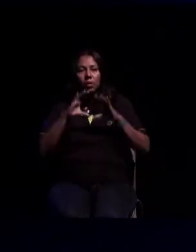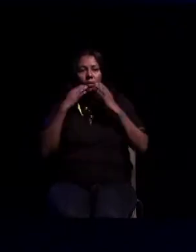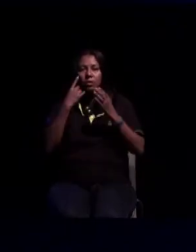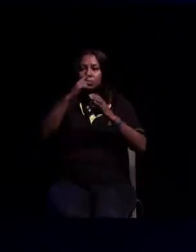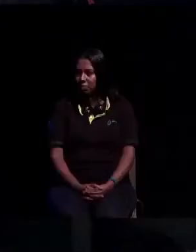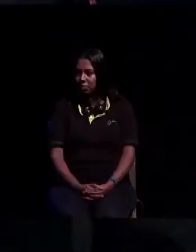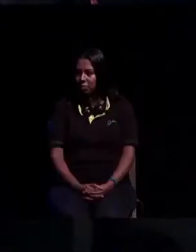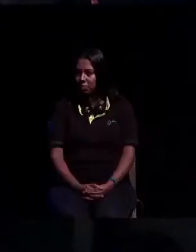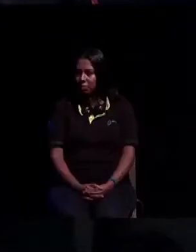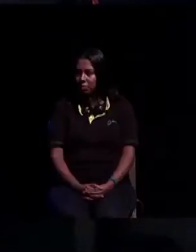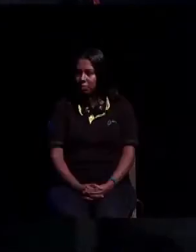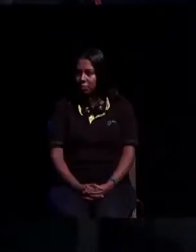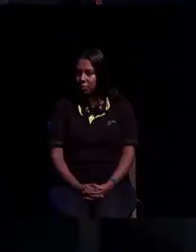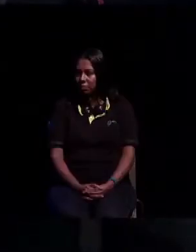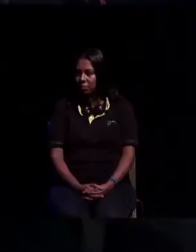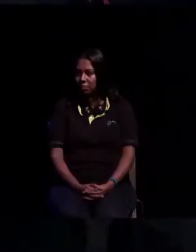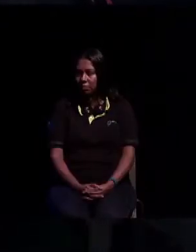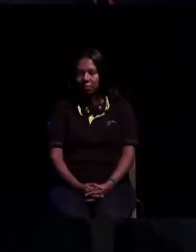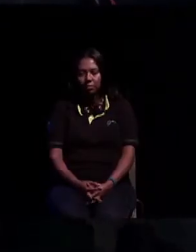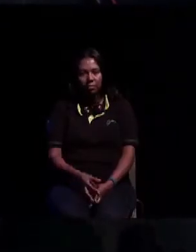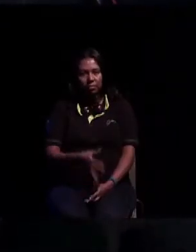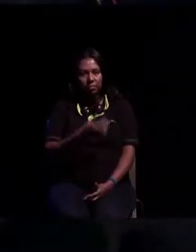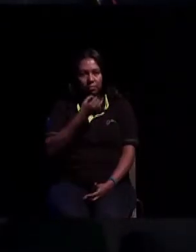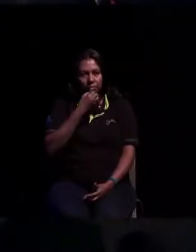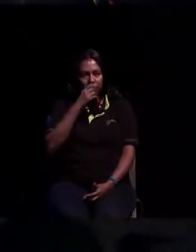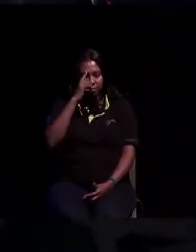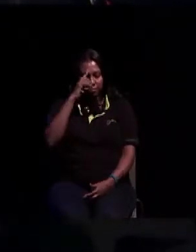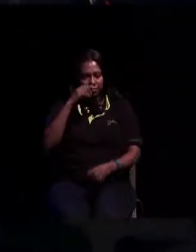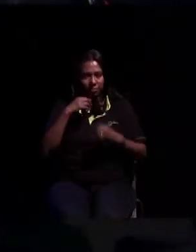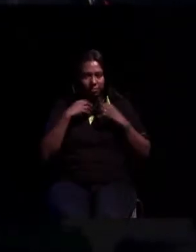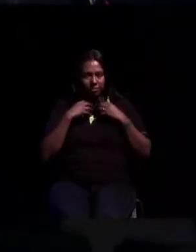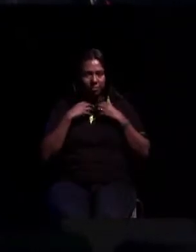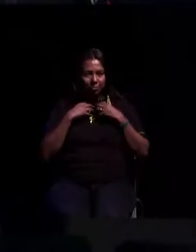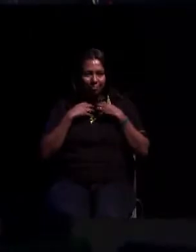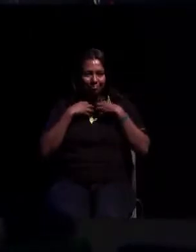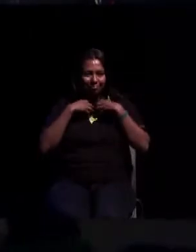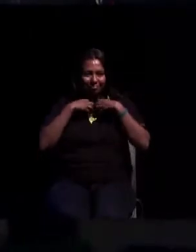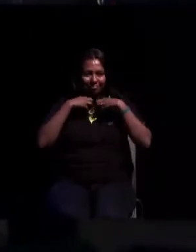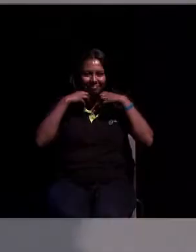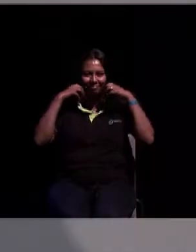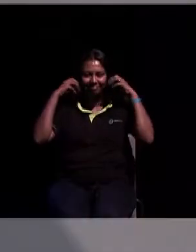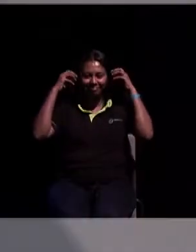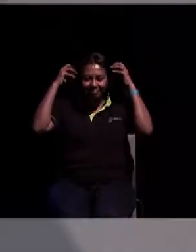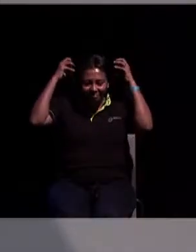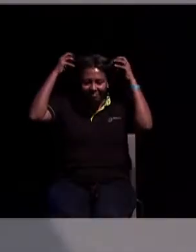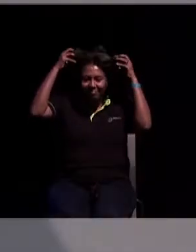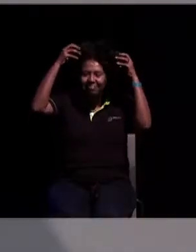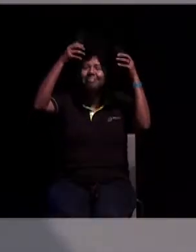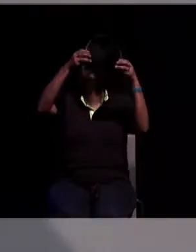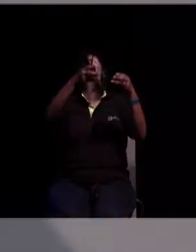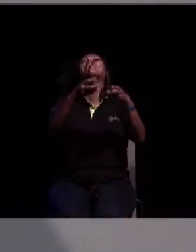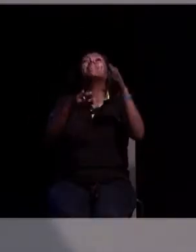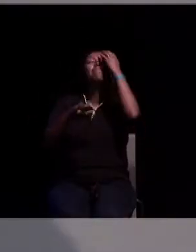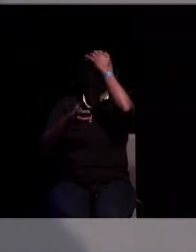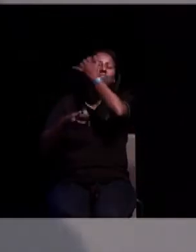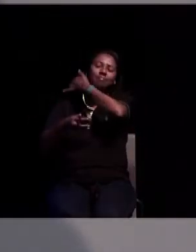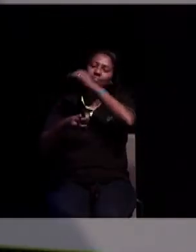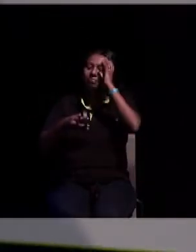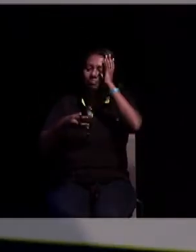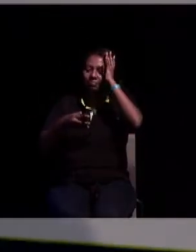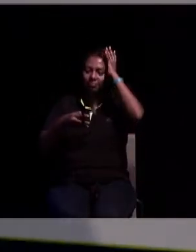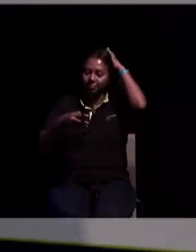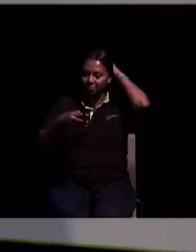Turismo Social. Buenos días. Y ante todo, un agradecimiento por la invitación al